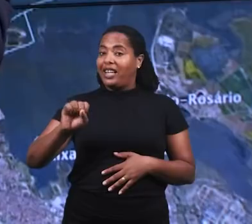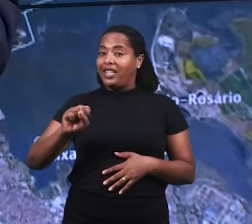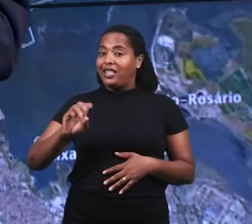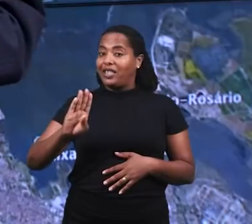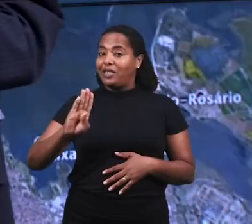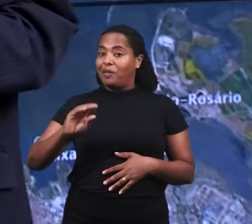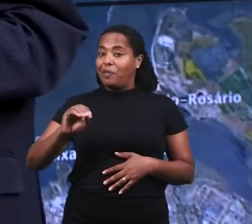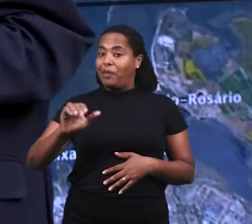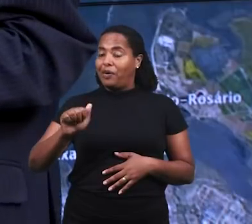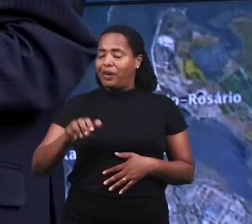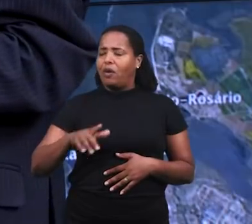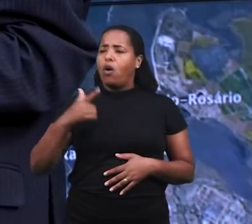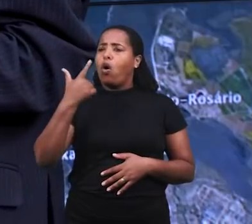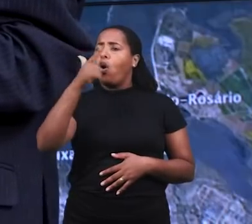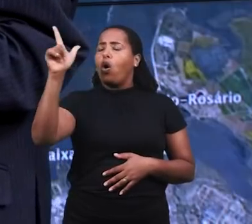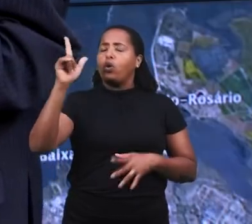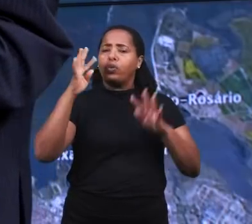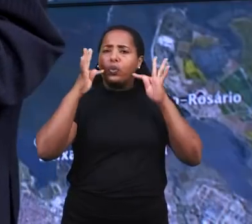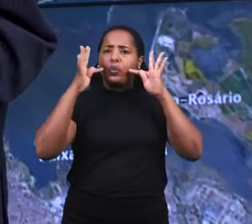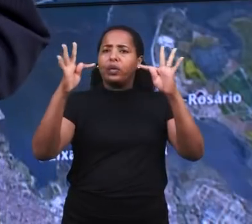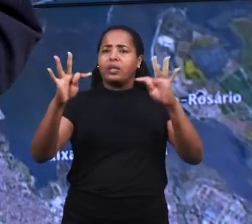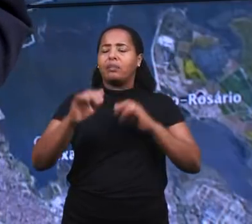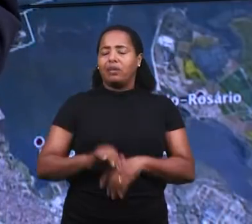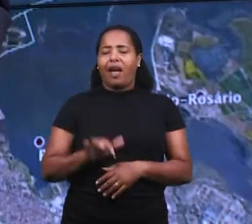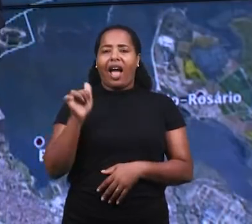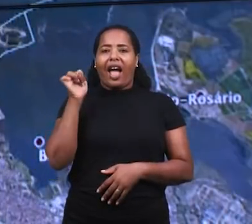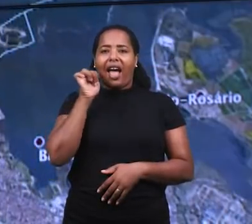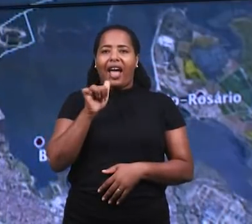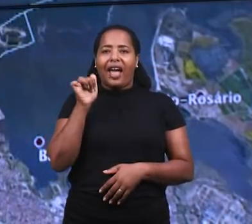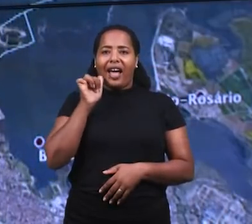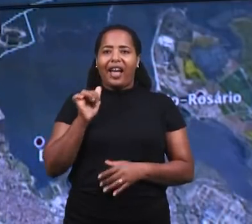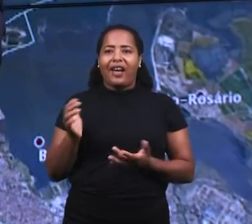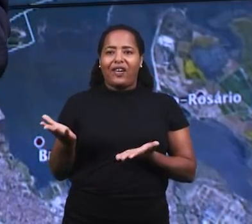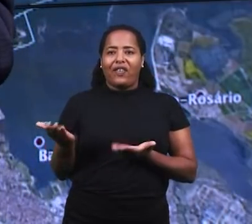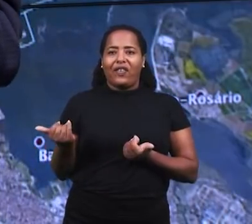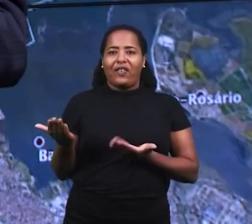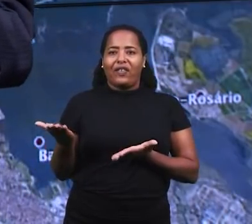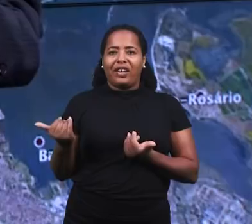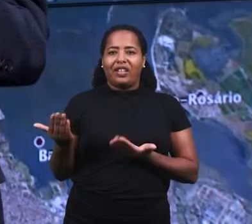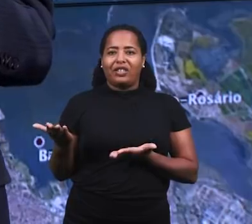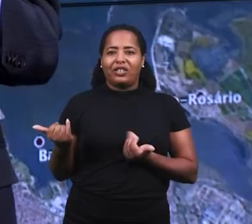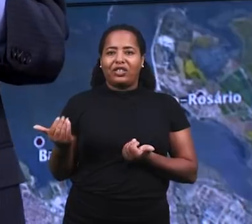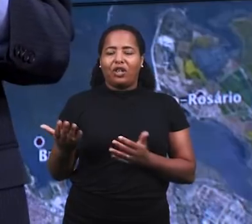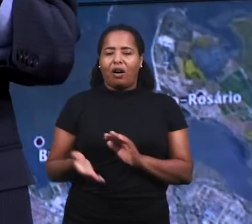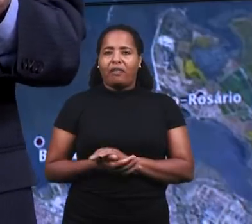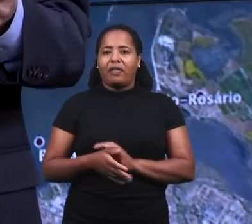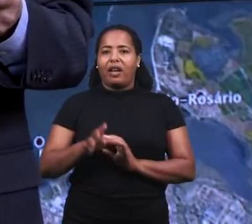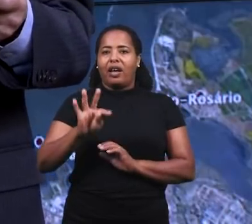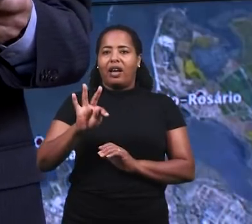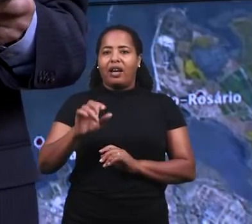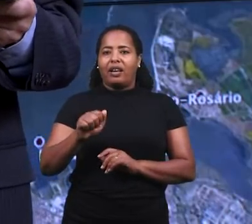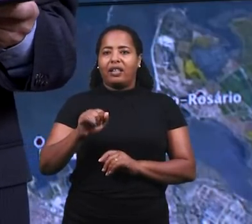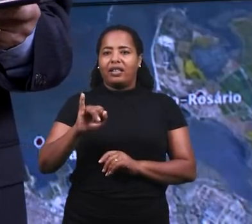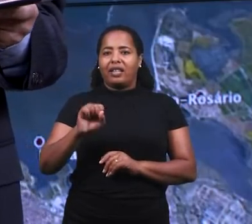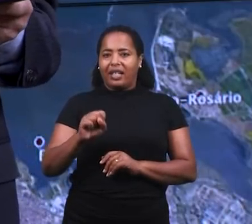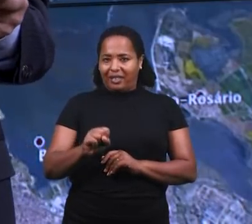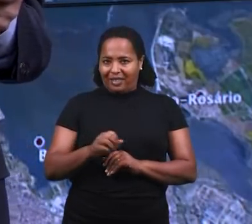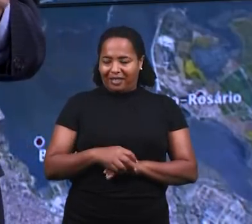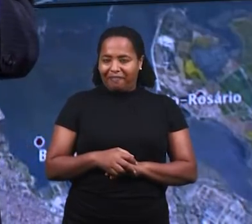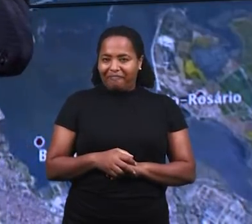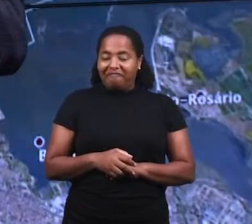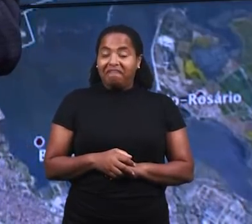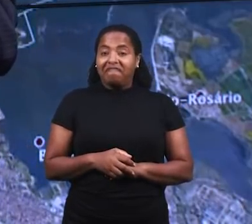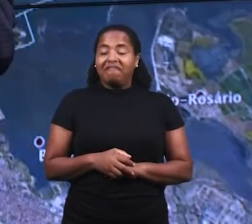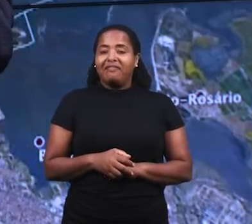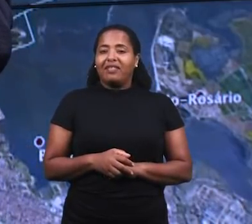ainda permanecer em Lisboa e em Lisboa nós vamos agora ter outro testemunho, que é o testemunho de uma jovem. Essa jovem